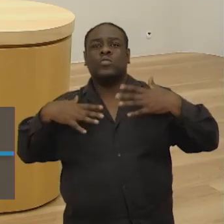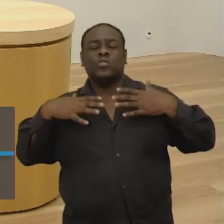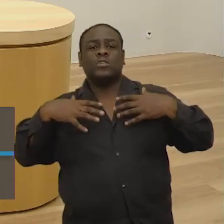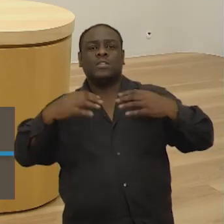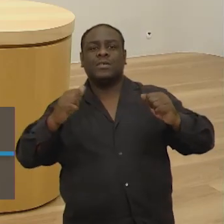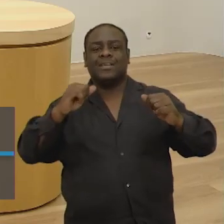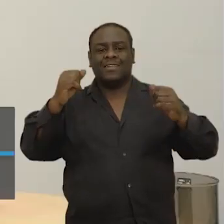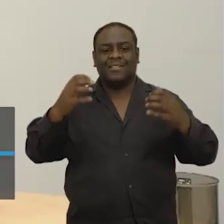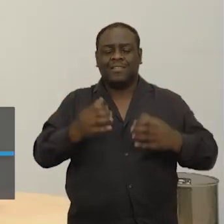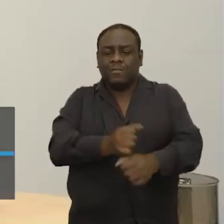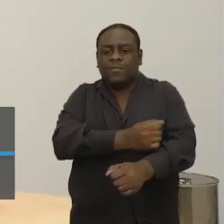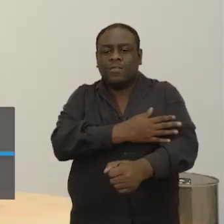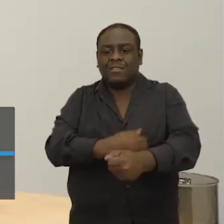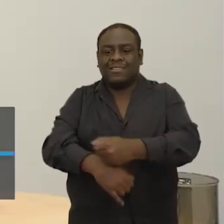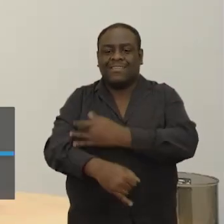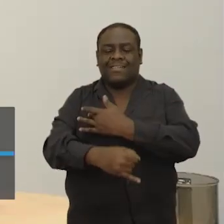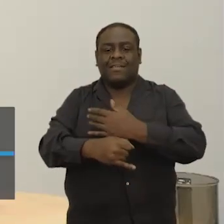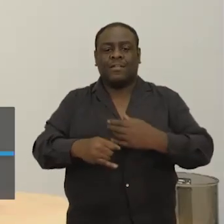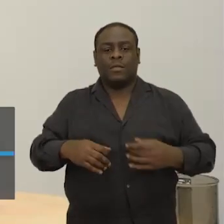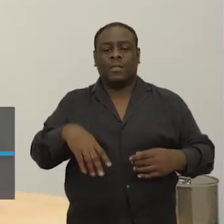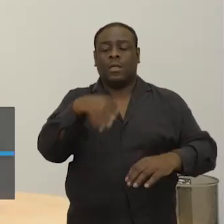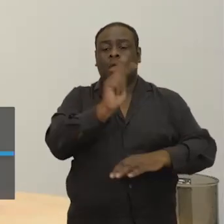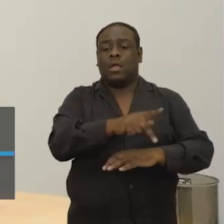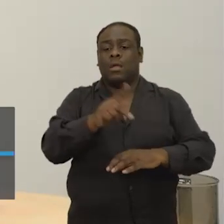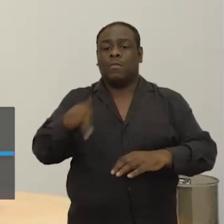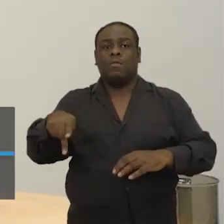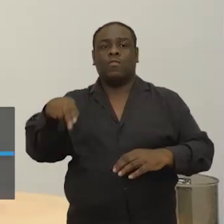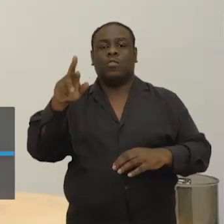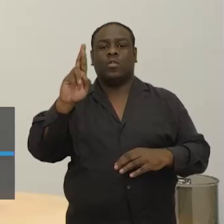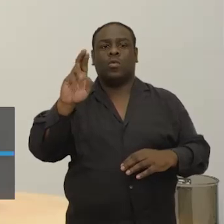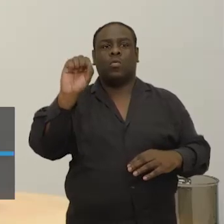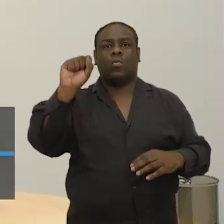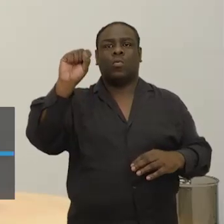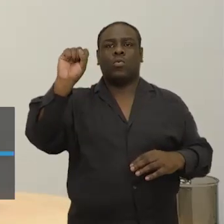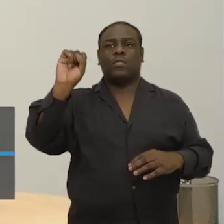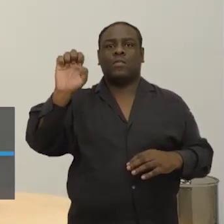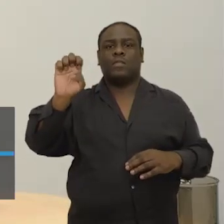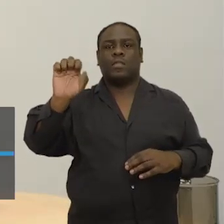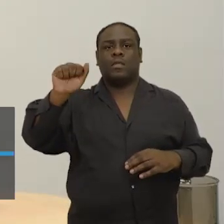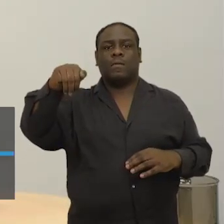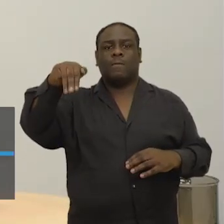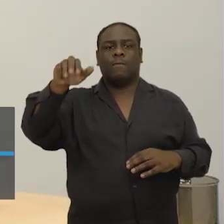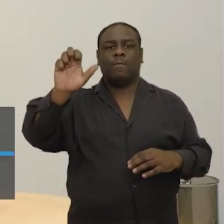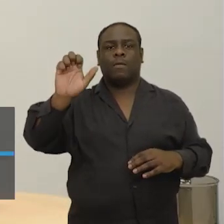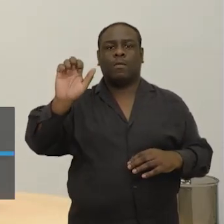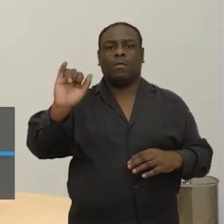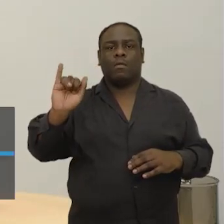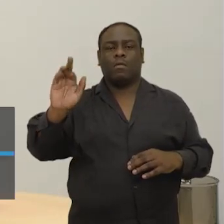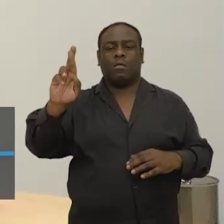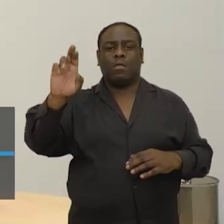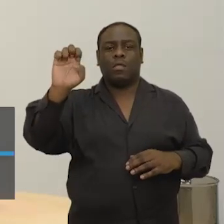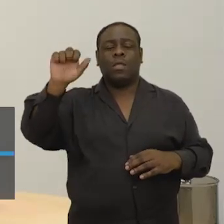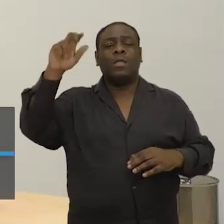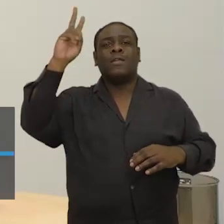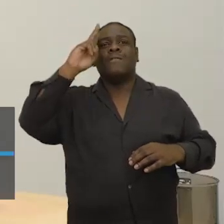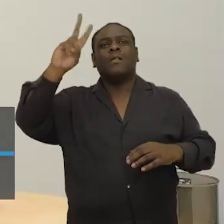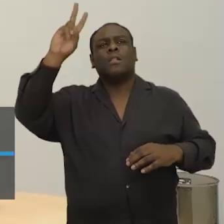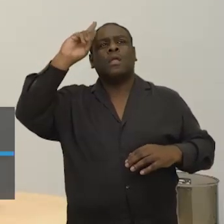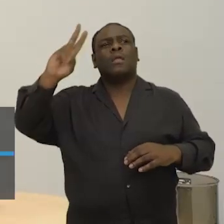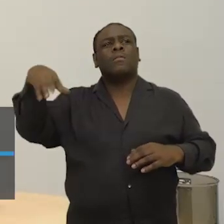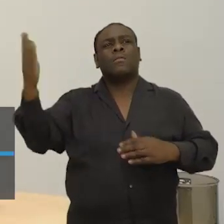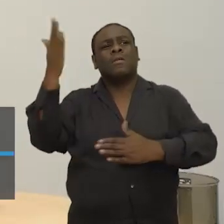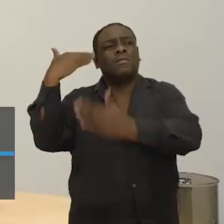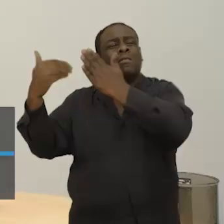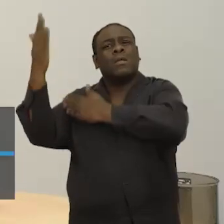mais essa música. Olha, a professora Rosimeire falou exatamente o que eu estava pensando. Cheiro de terra molhada lembra a infância, lembra brincar,